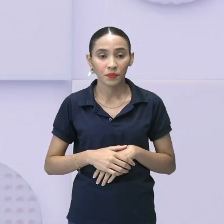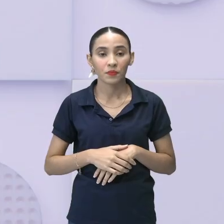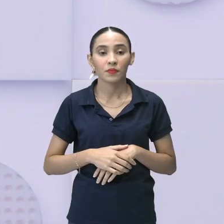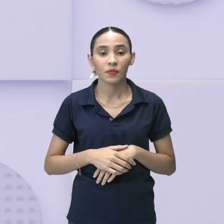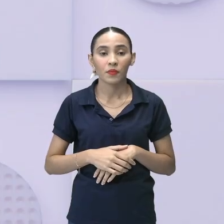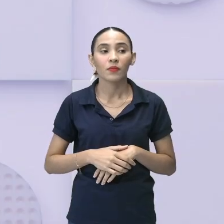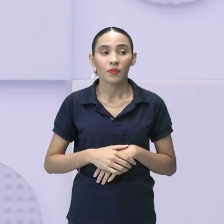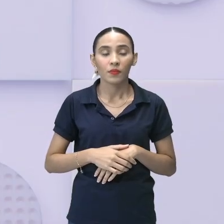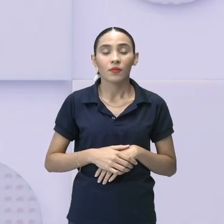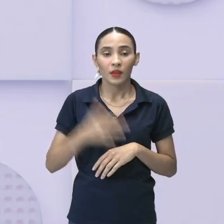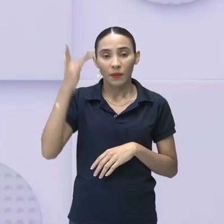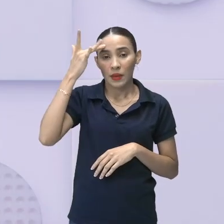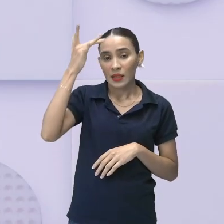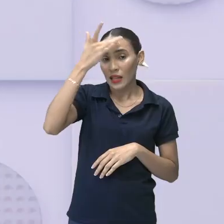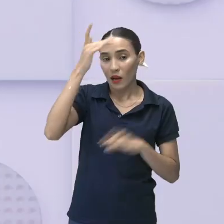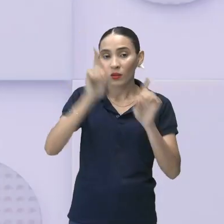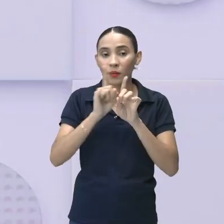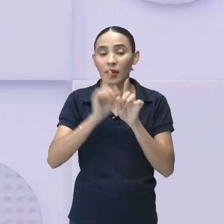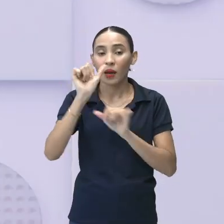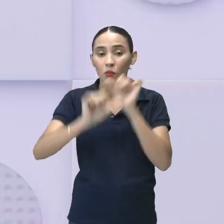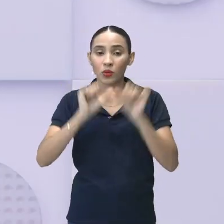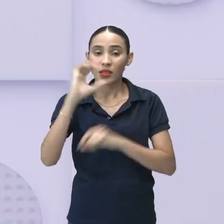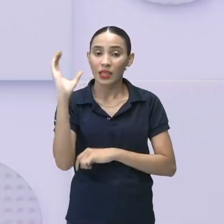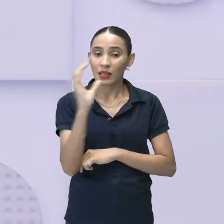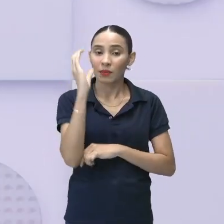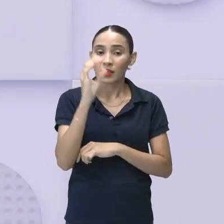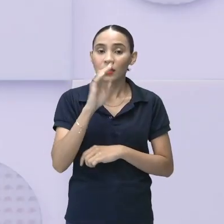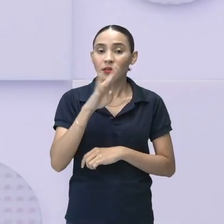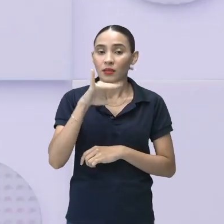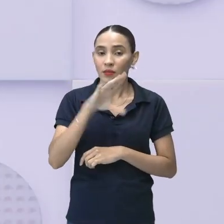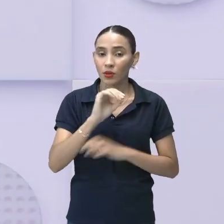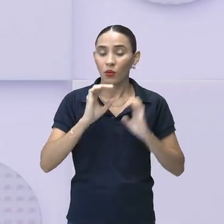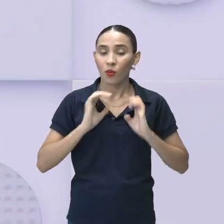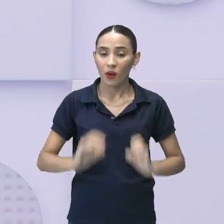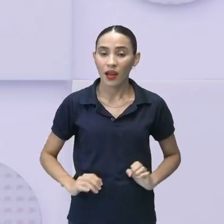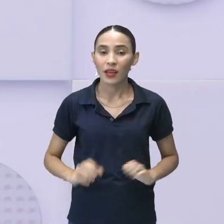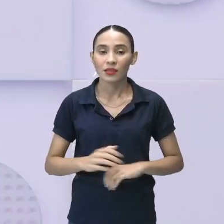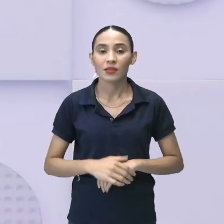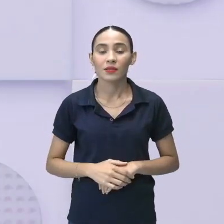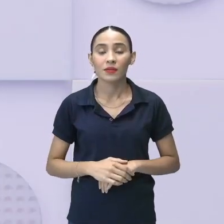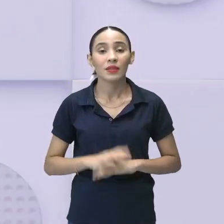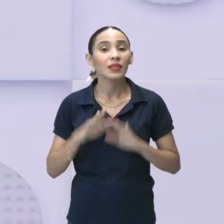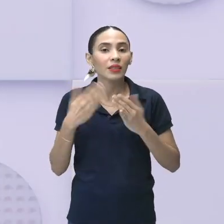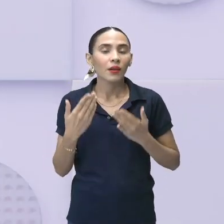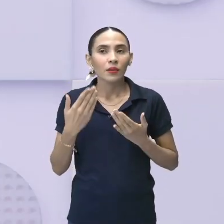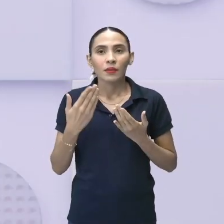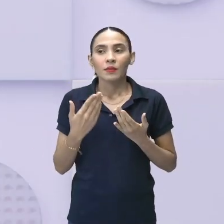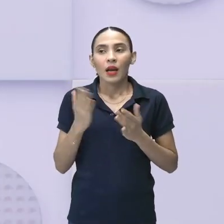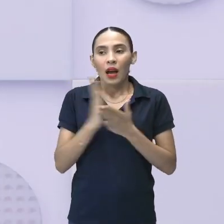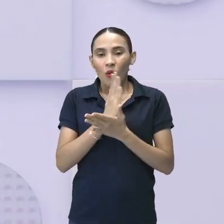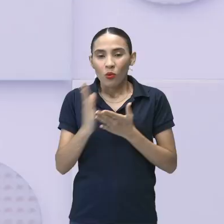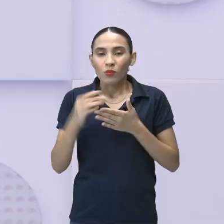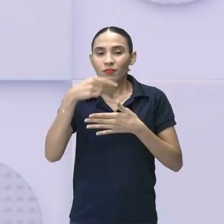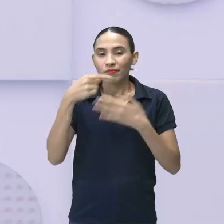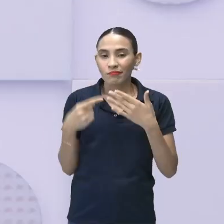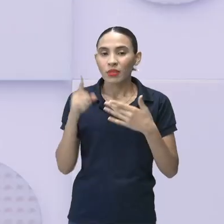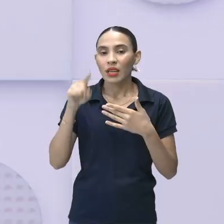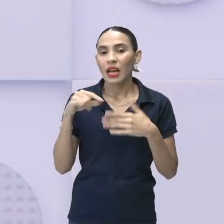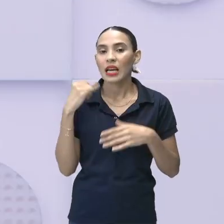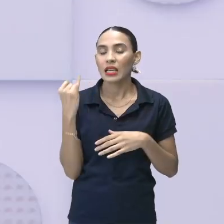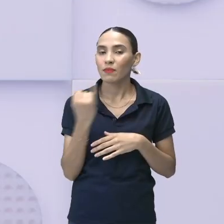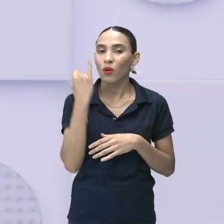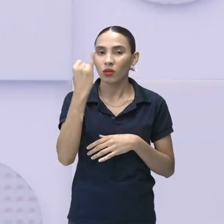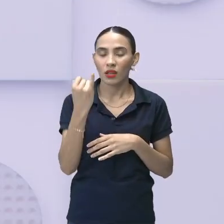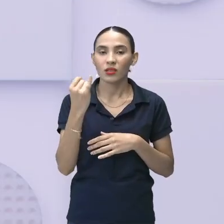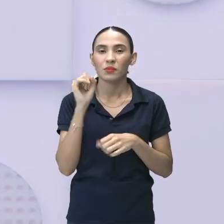pensar na questão da bioética, né? Para pensar no uso das tecnologias como o CRISPR para